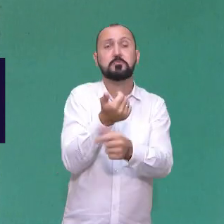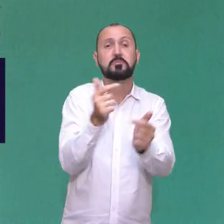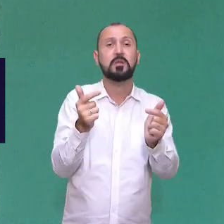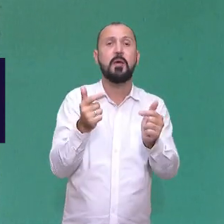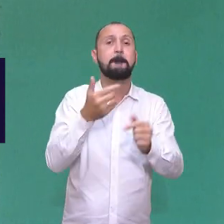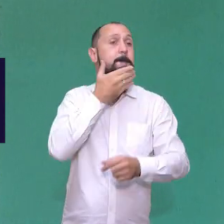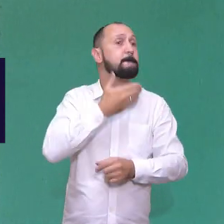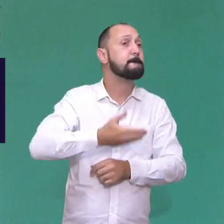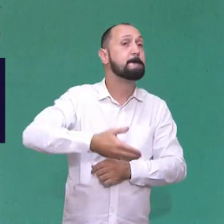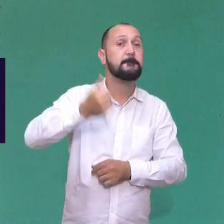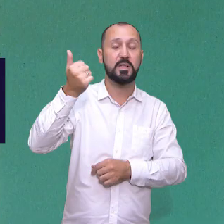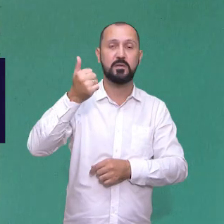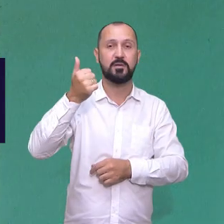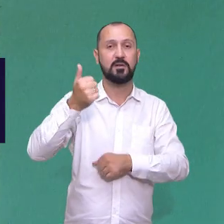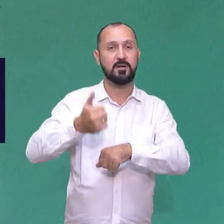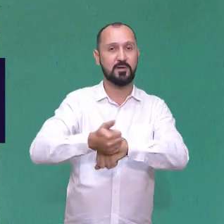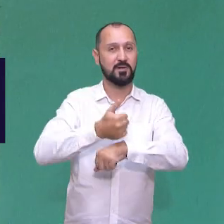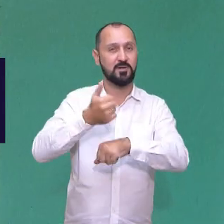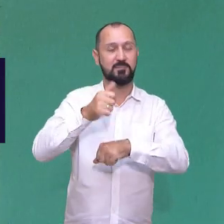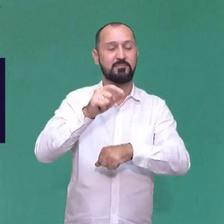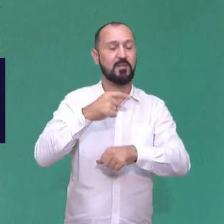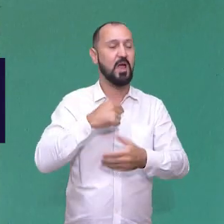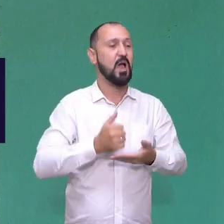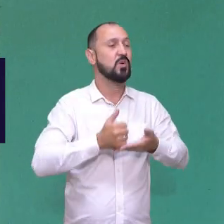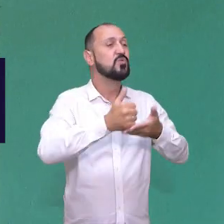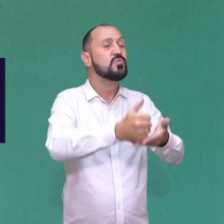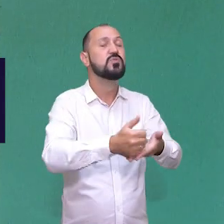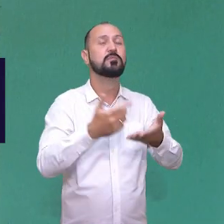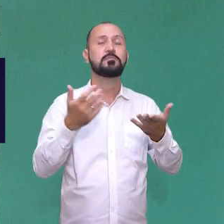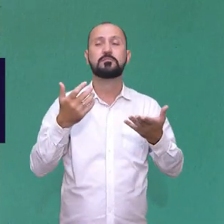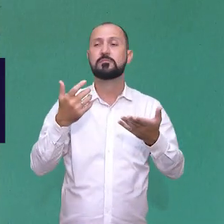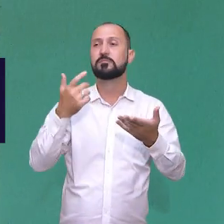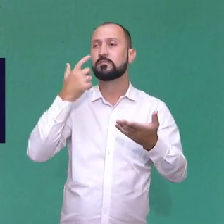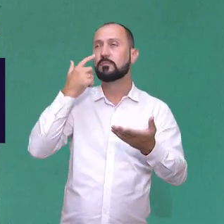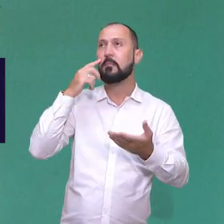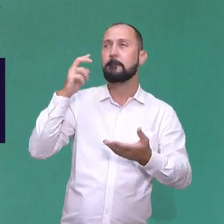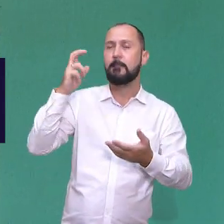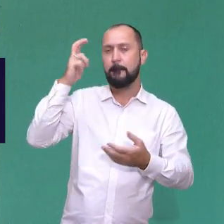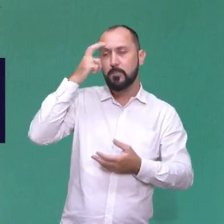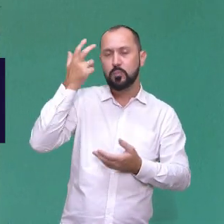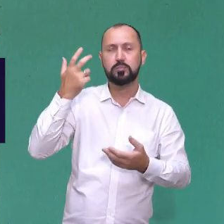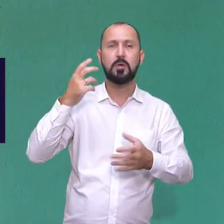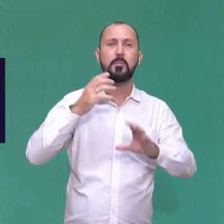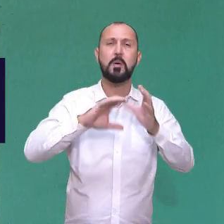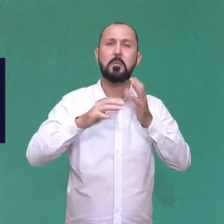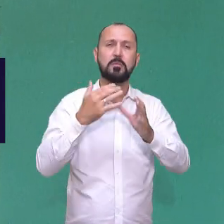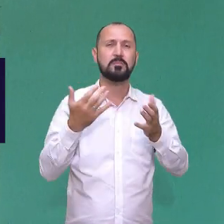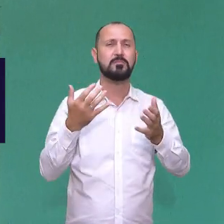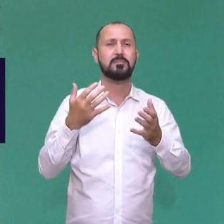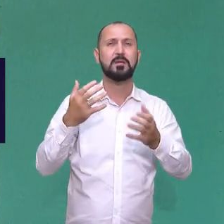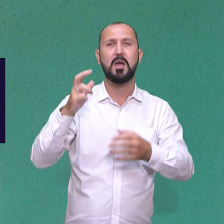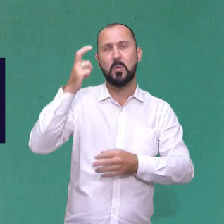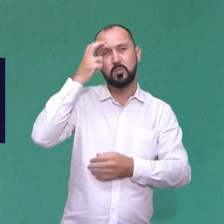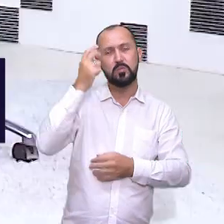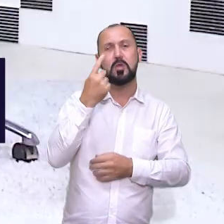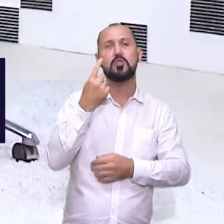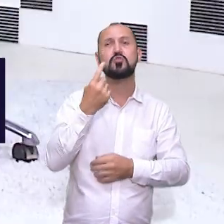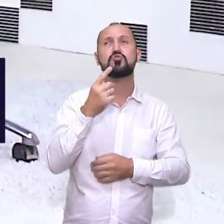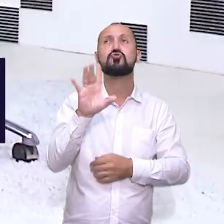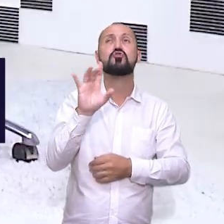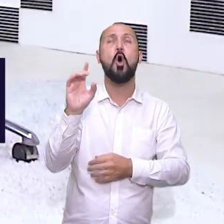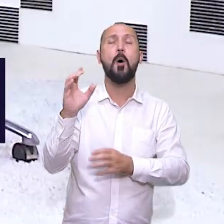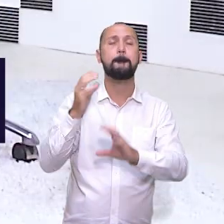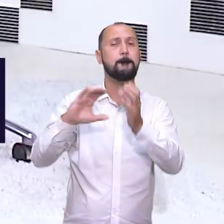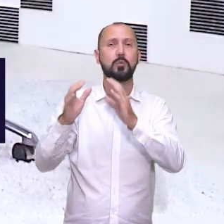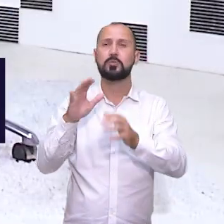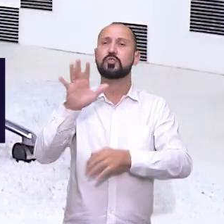estejam produzindo uma cultura que não tem tanta qualidade, a melhorar sua qualidade também, para poder oferecer uma cultura, uma música de